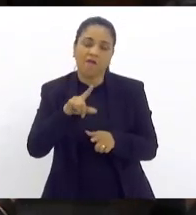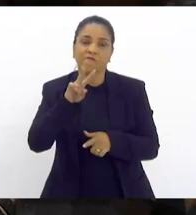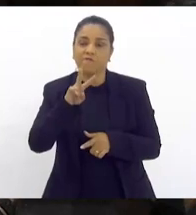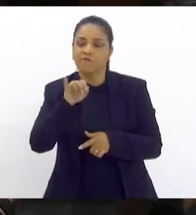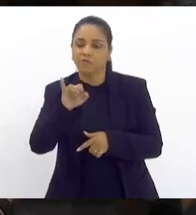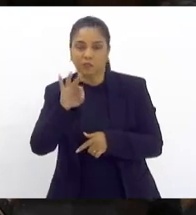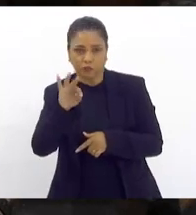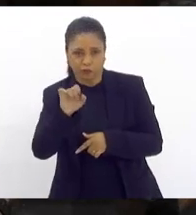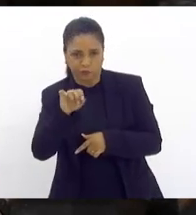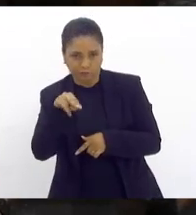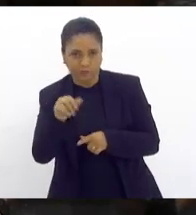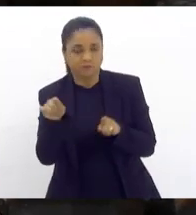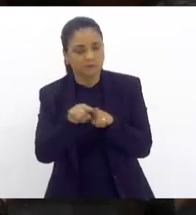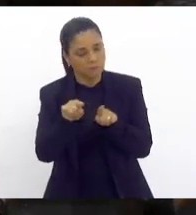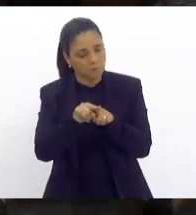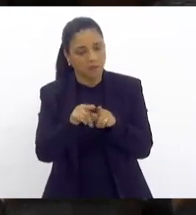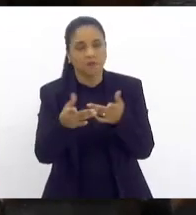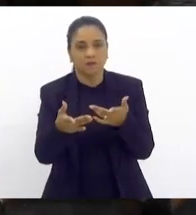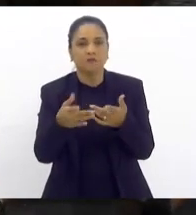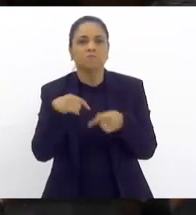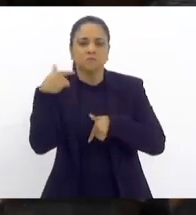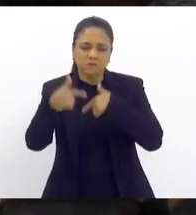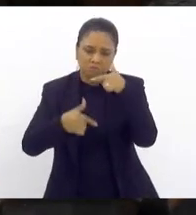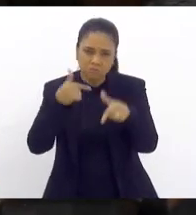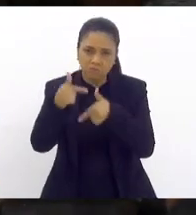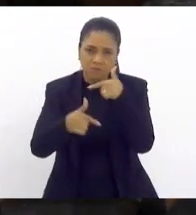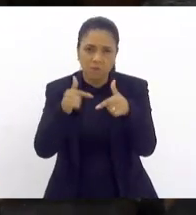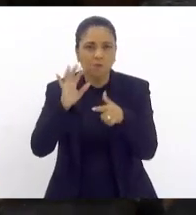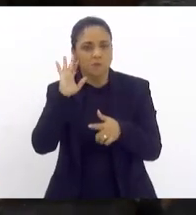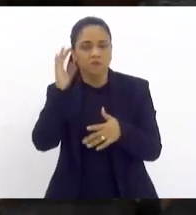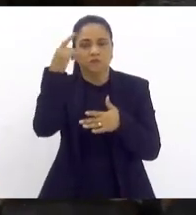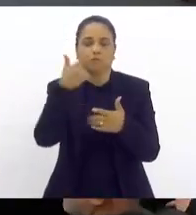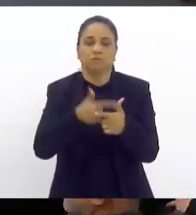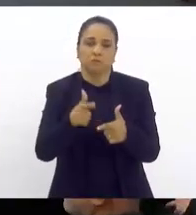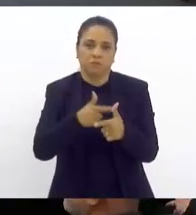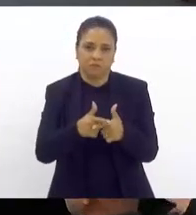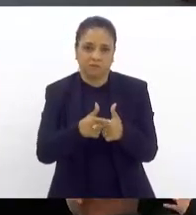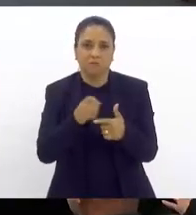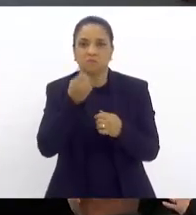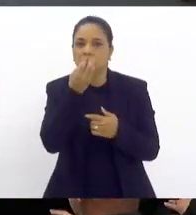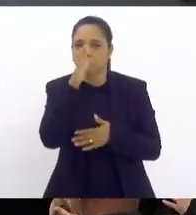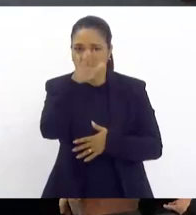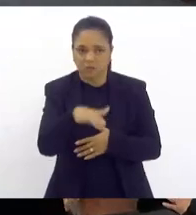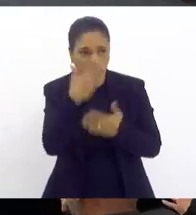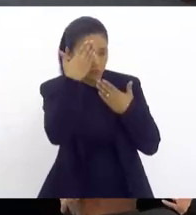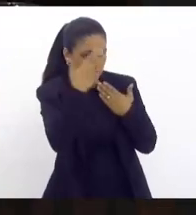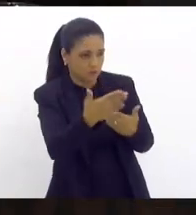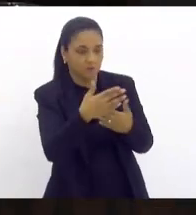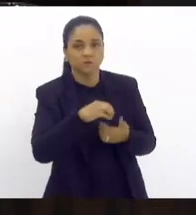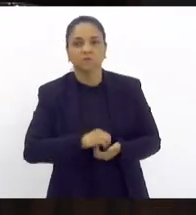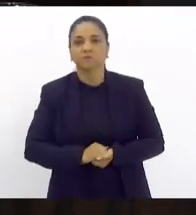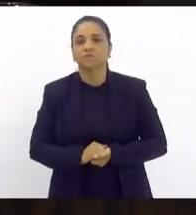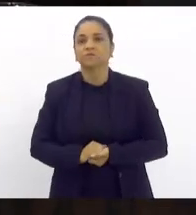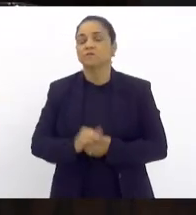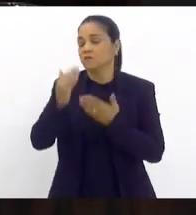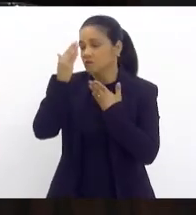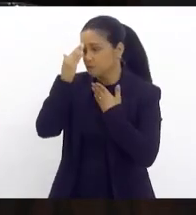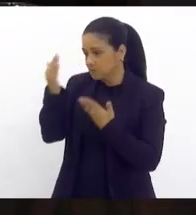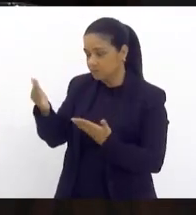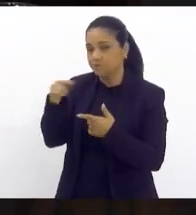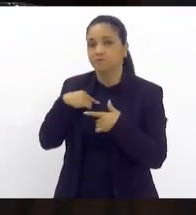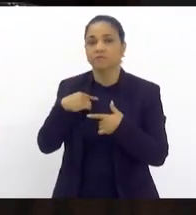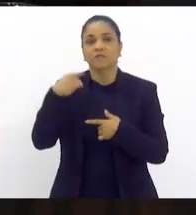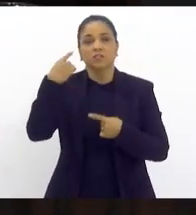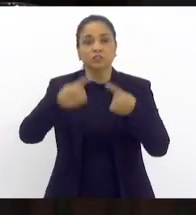e começar a trabalhar realmente para a gente solucionar os problemas Obrigado e boa tarde Obrigada para discutir